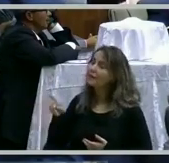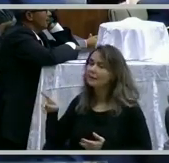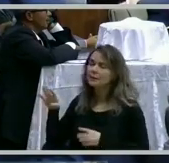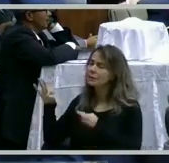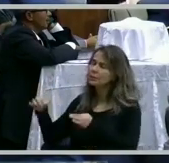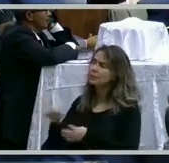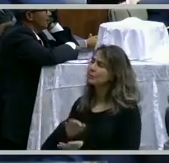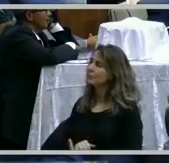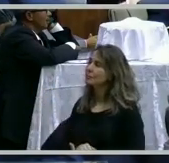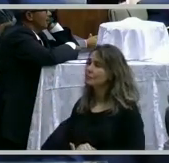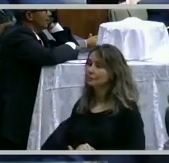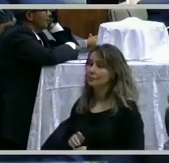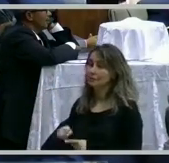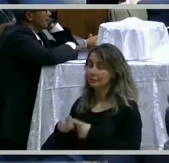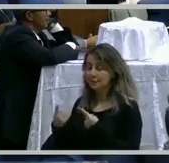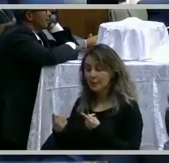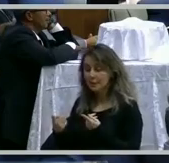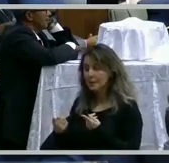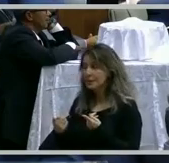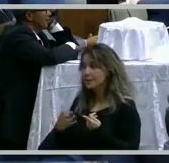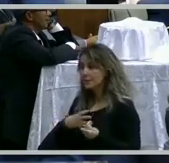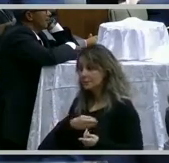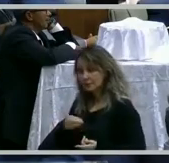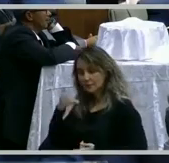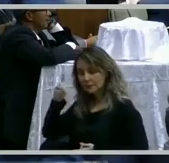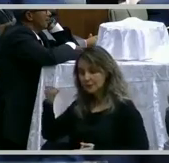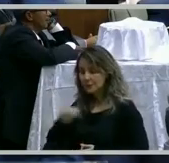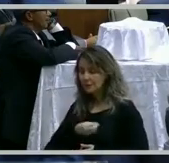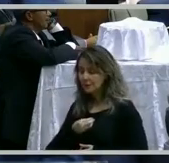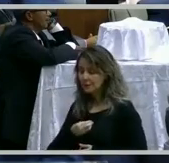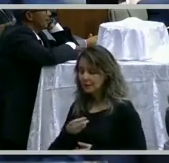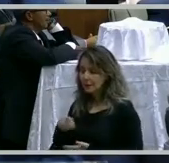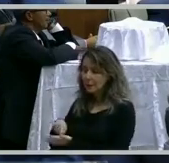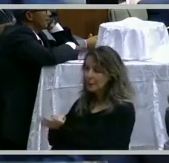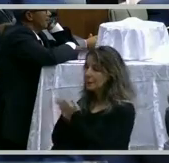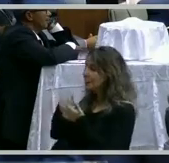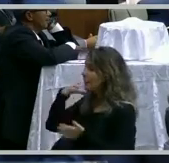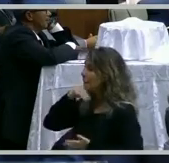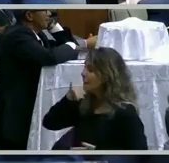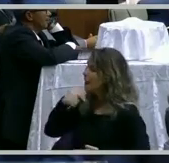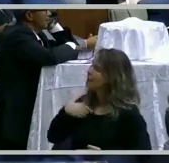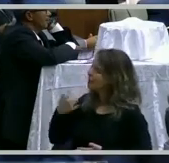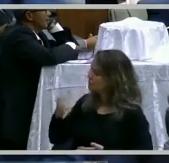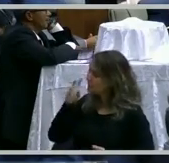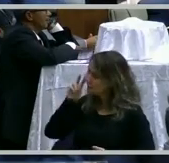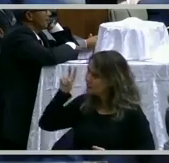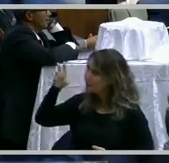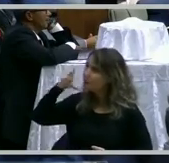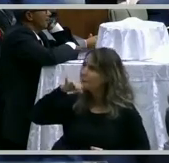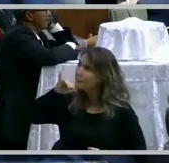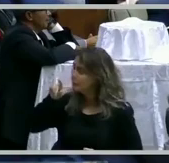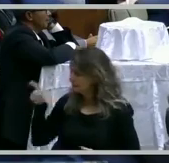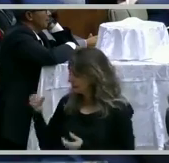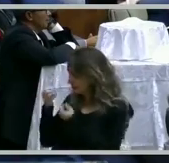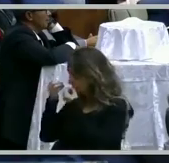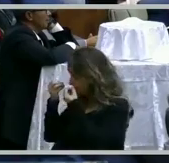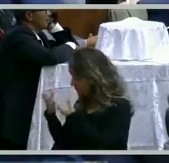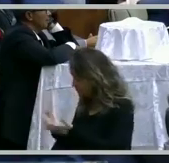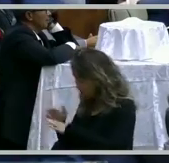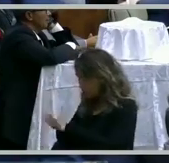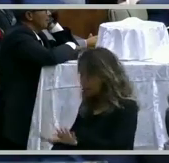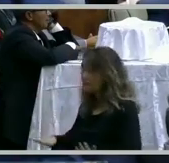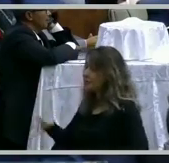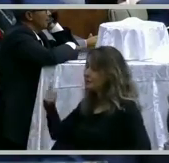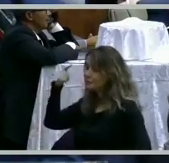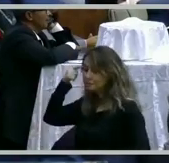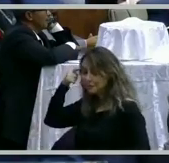tudo. És o Cristo, Filho do Deus vivo, mas não mostra o Pai? A gente quer ver o Pai, porque se tu és bom desse jeito, imagina o teu